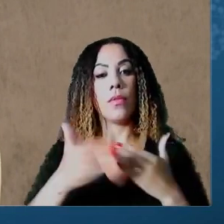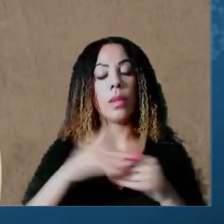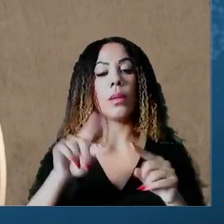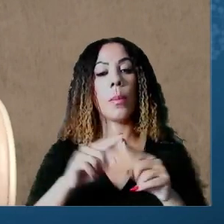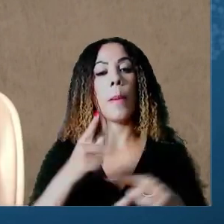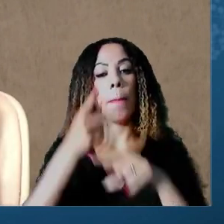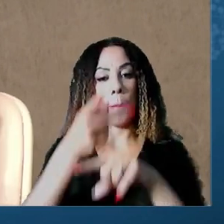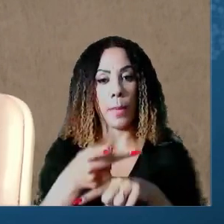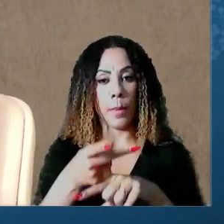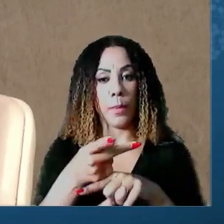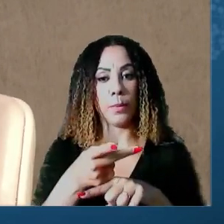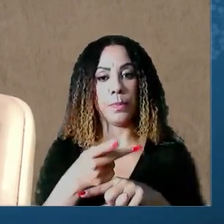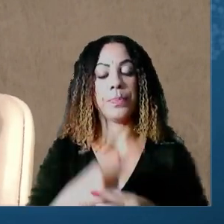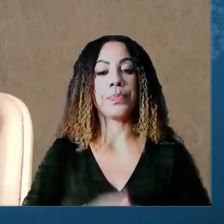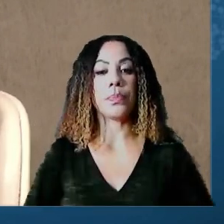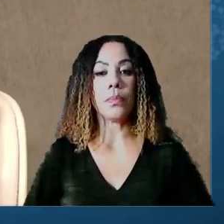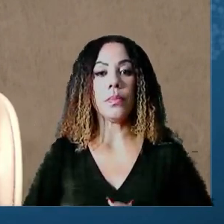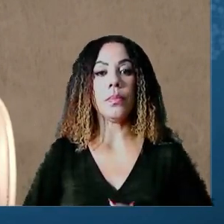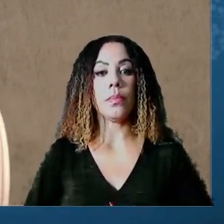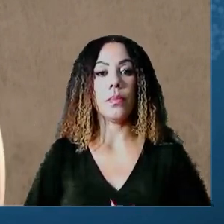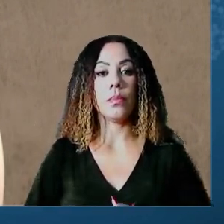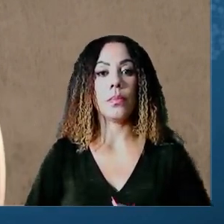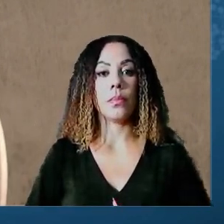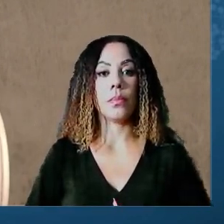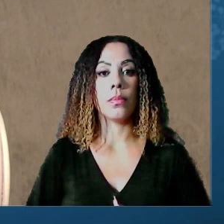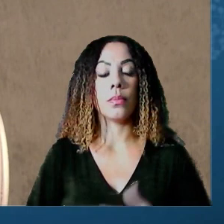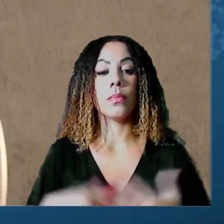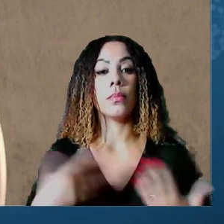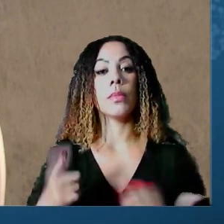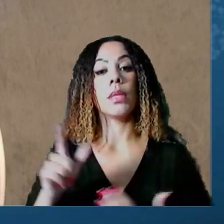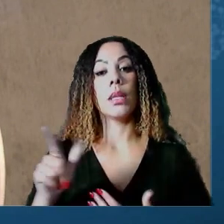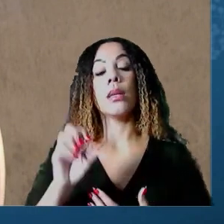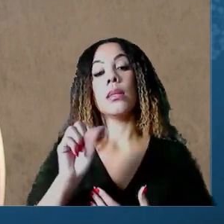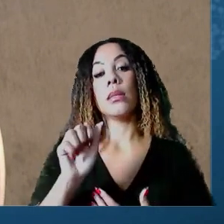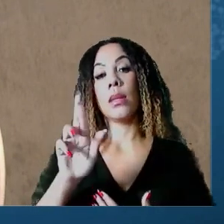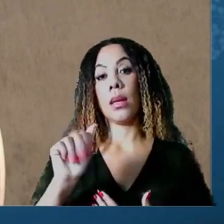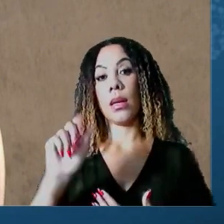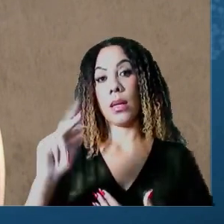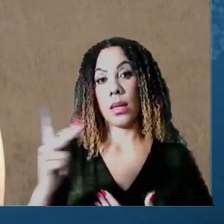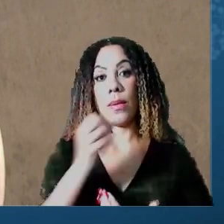premiação. Então, let's start with Lady Sarah Gilbert.